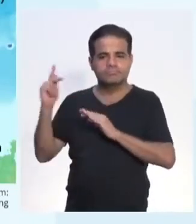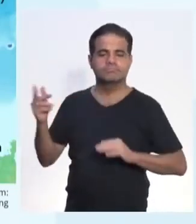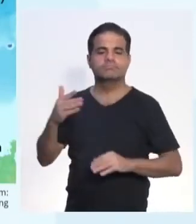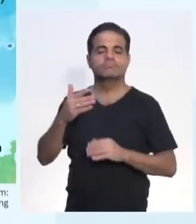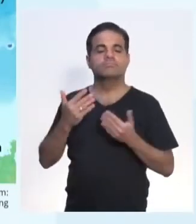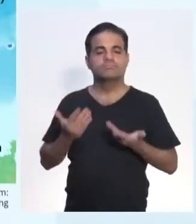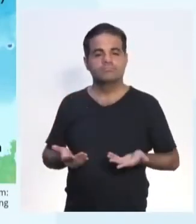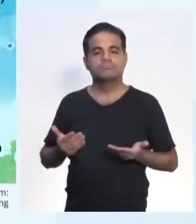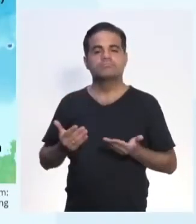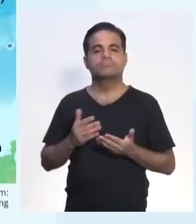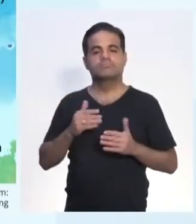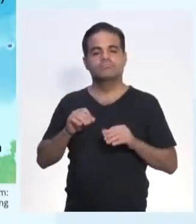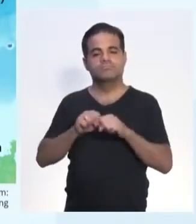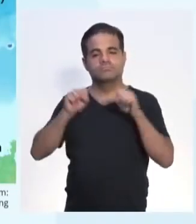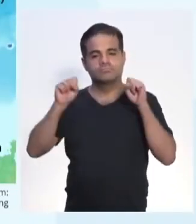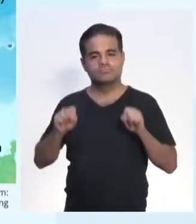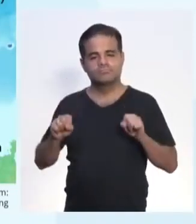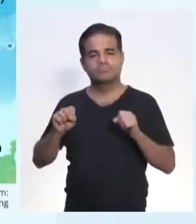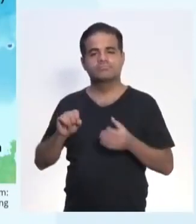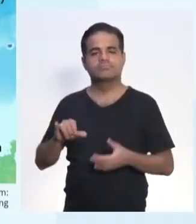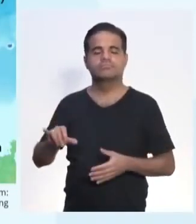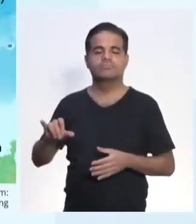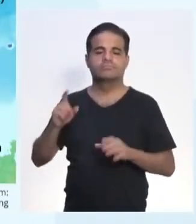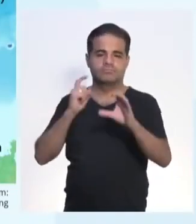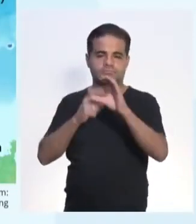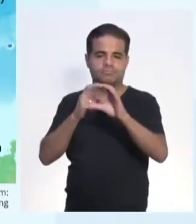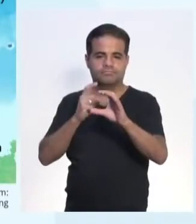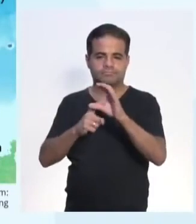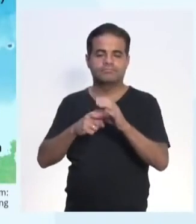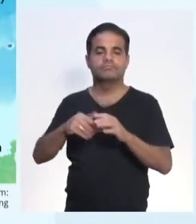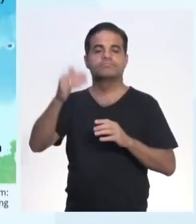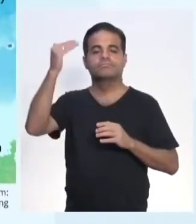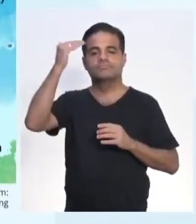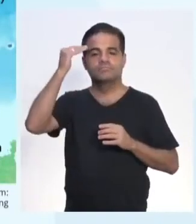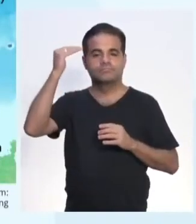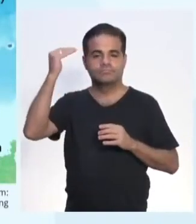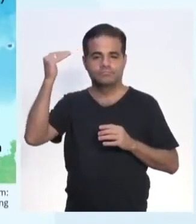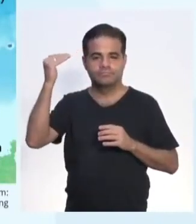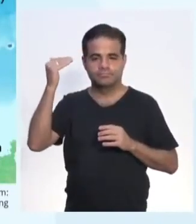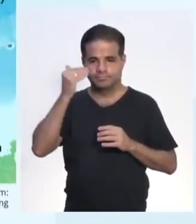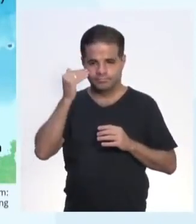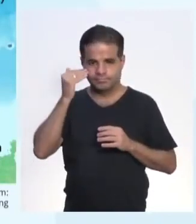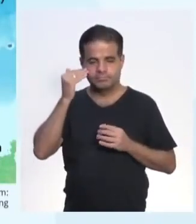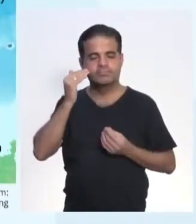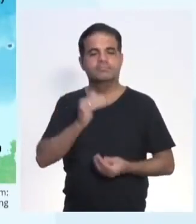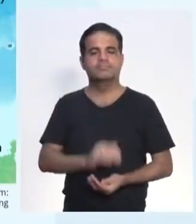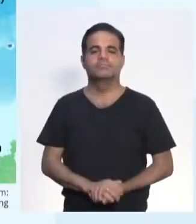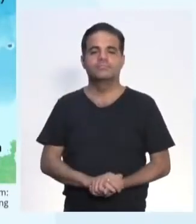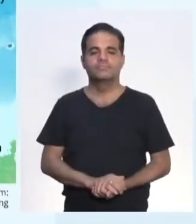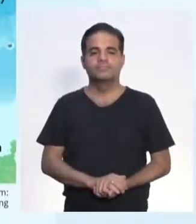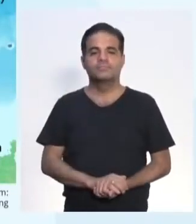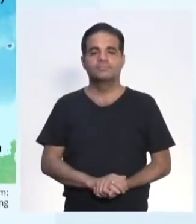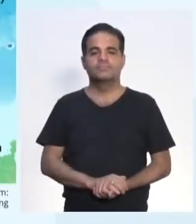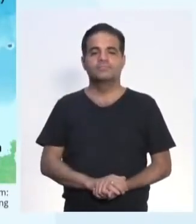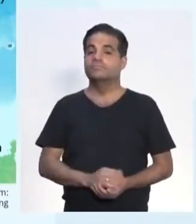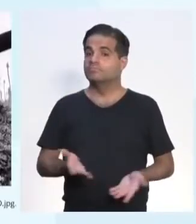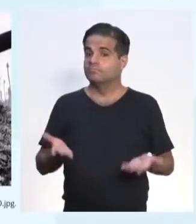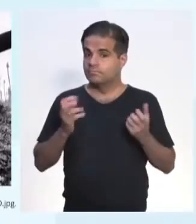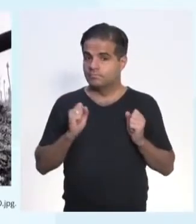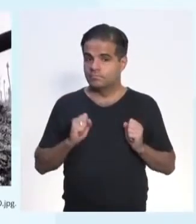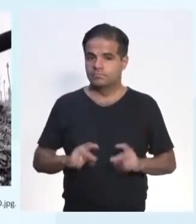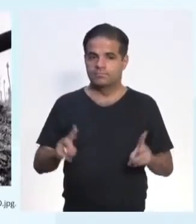aí do sistema comunista coreano. Legal? Vamos então